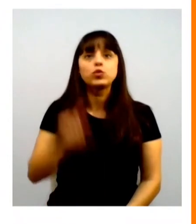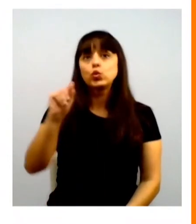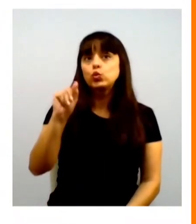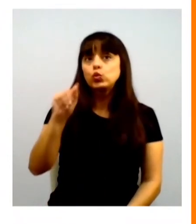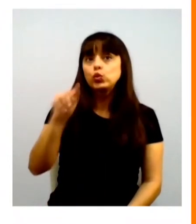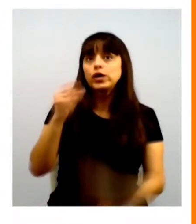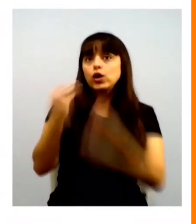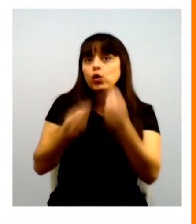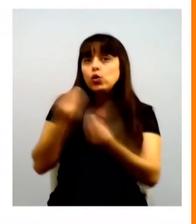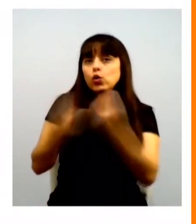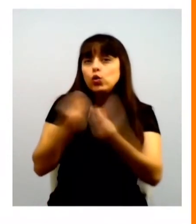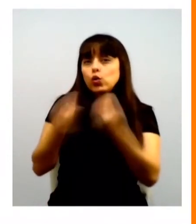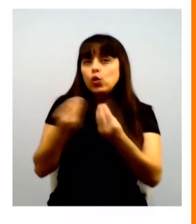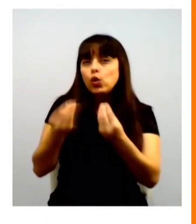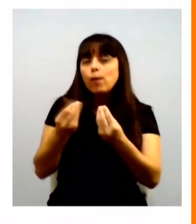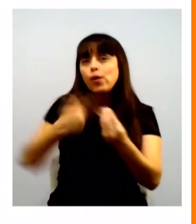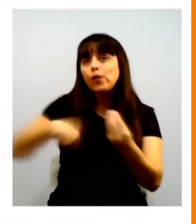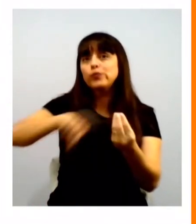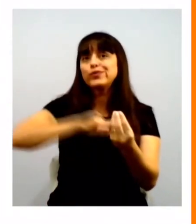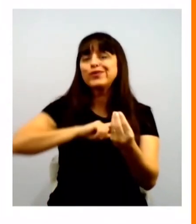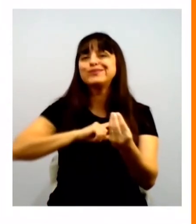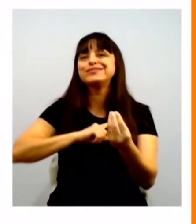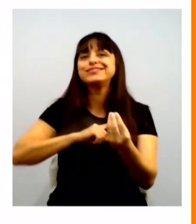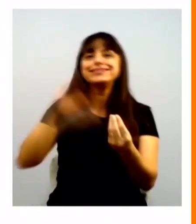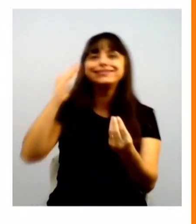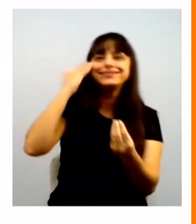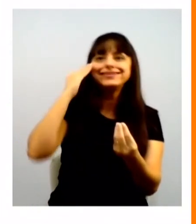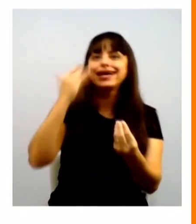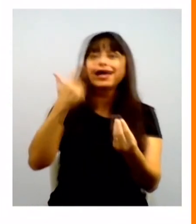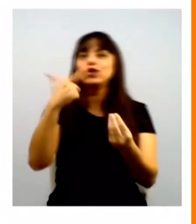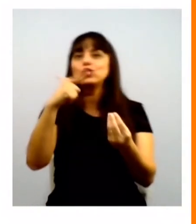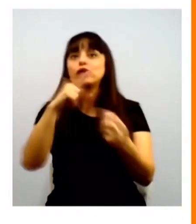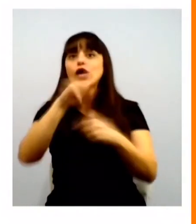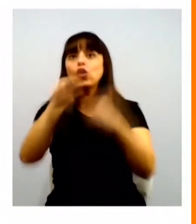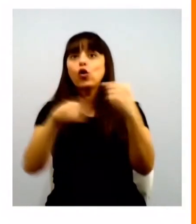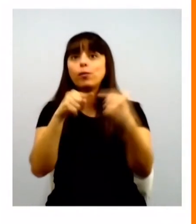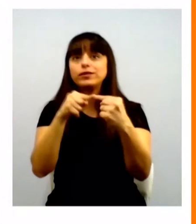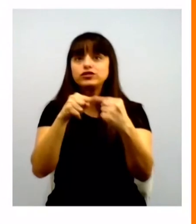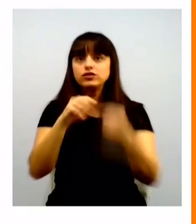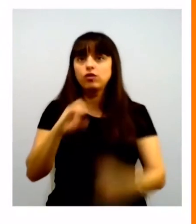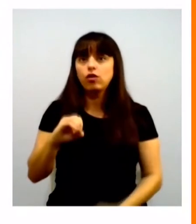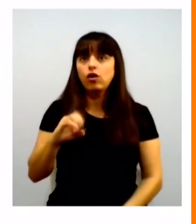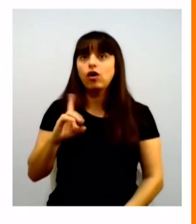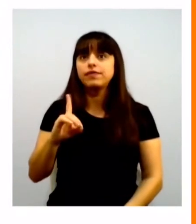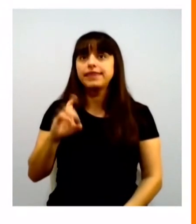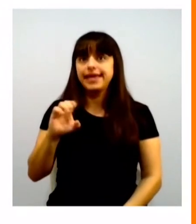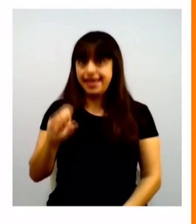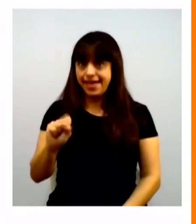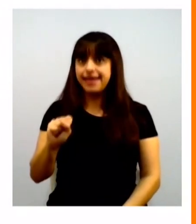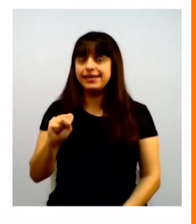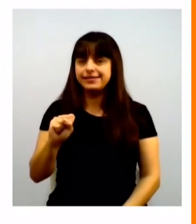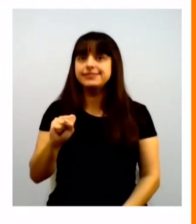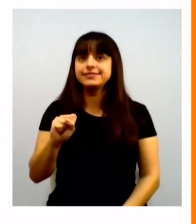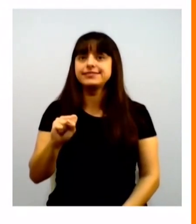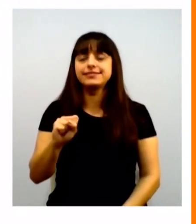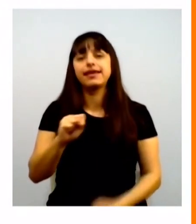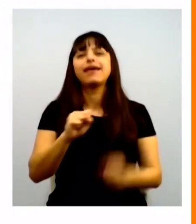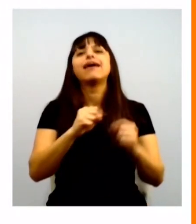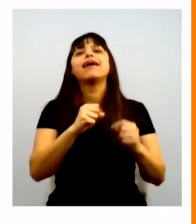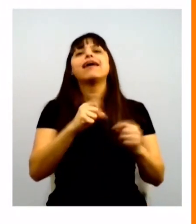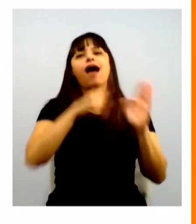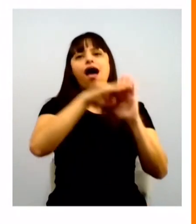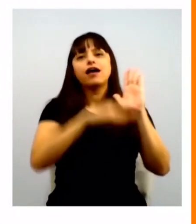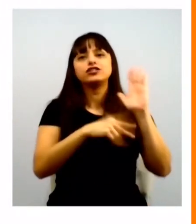na agenda 2030 e ser preciso esse esforço, né, para que se tenham objetivos relacionados ainda não